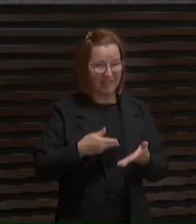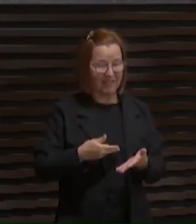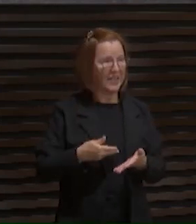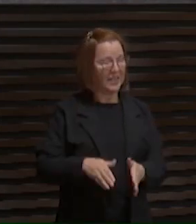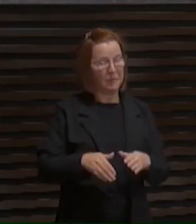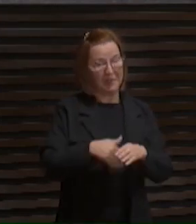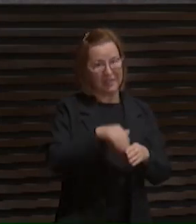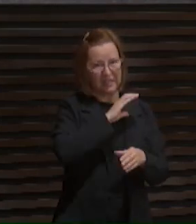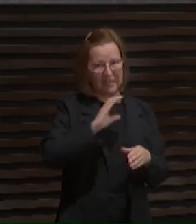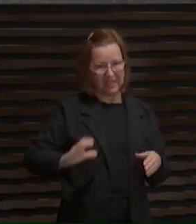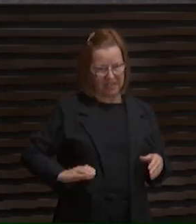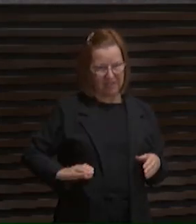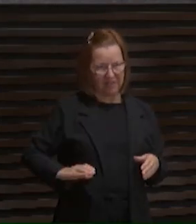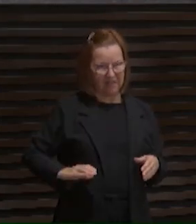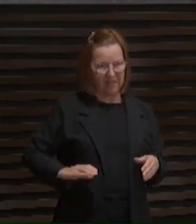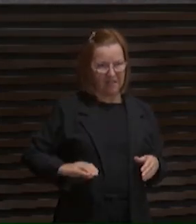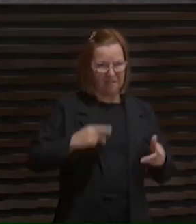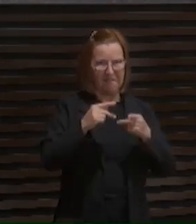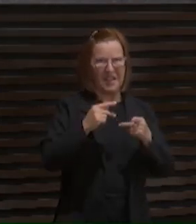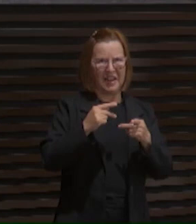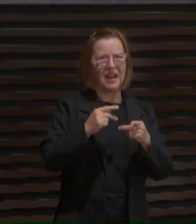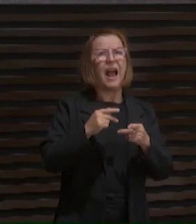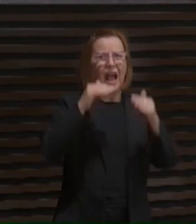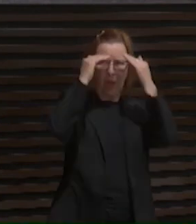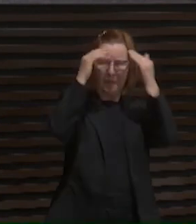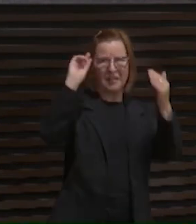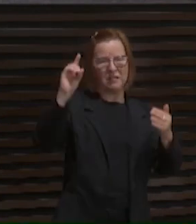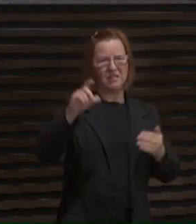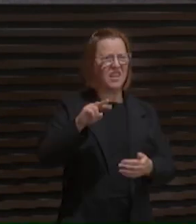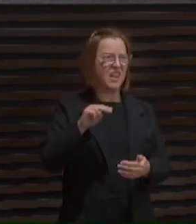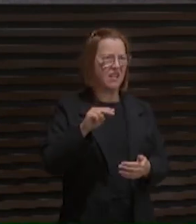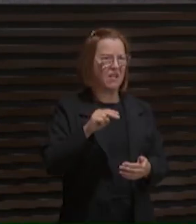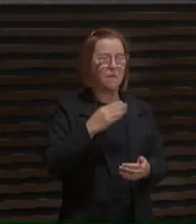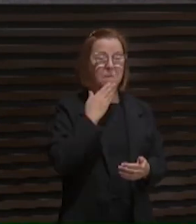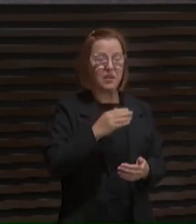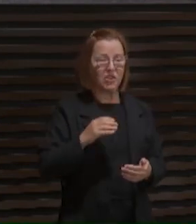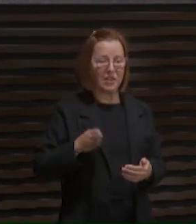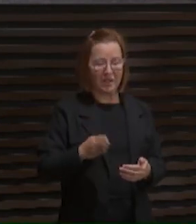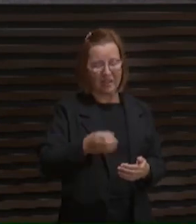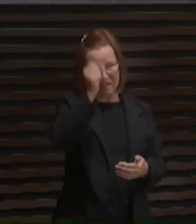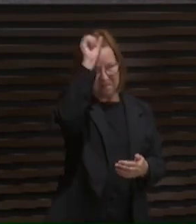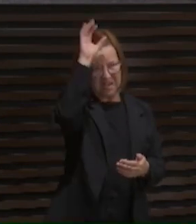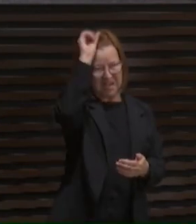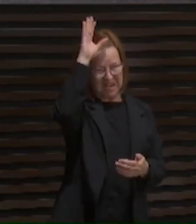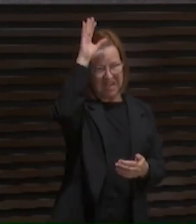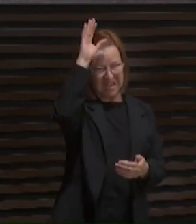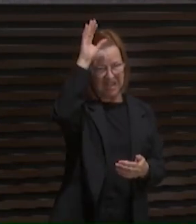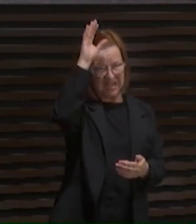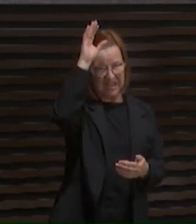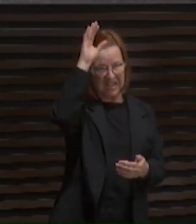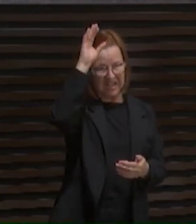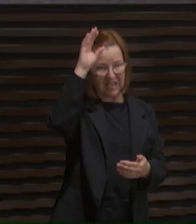vontade de Deus é como pedir a uma baleia que escale o Everest. Vocês já viram uma baleia